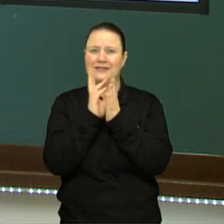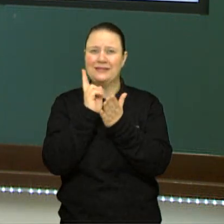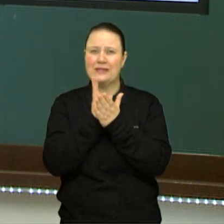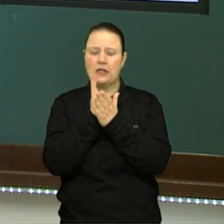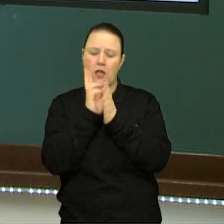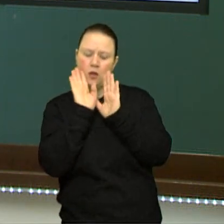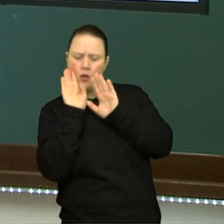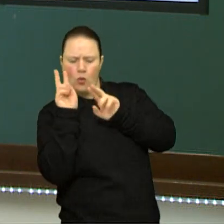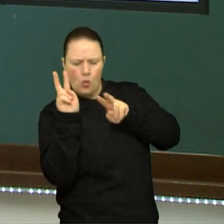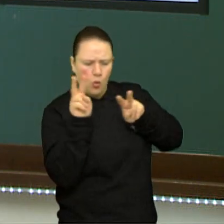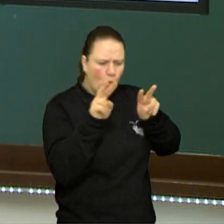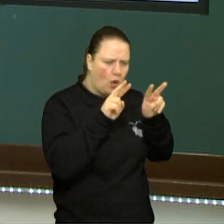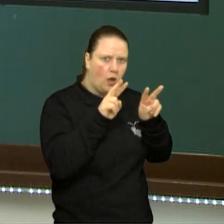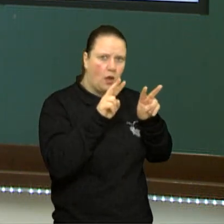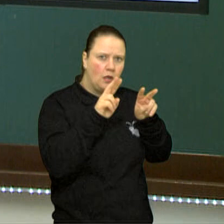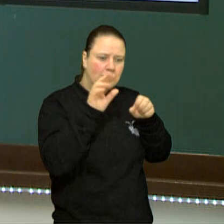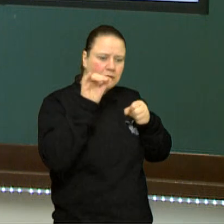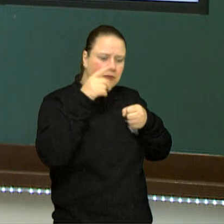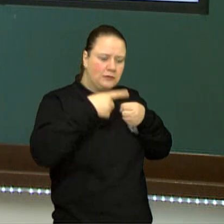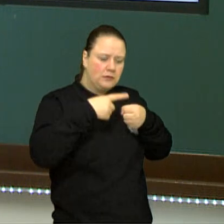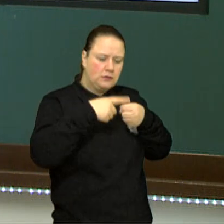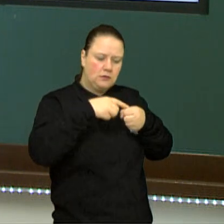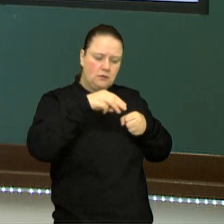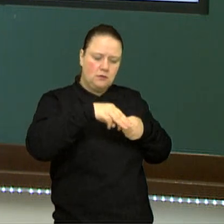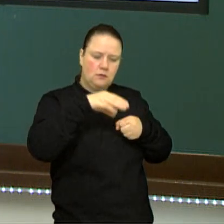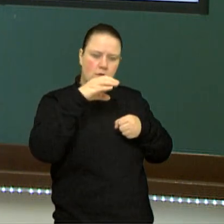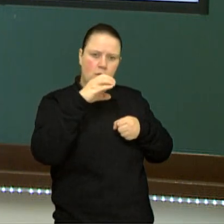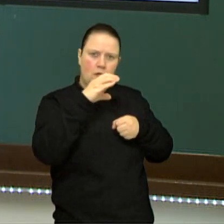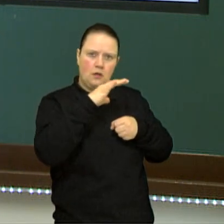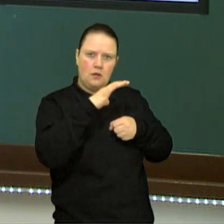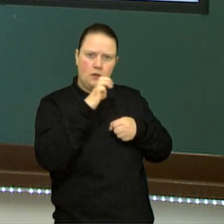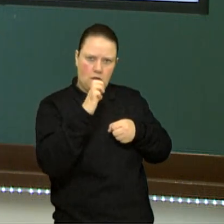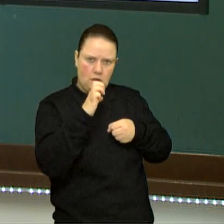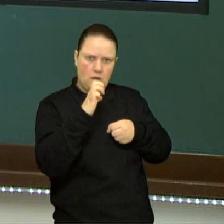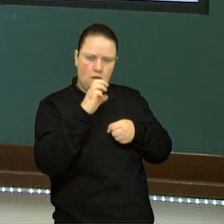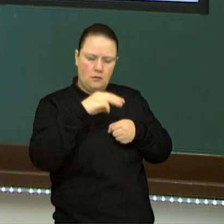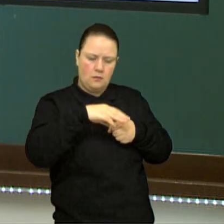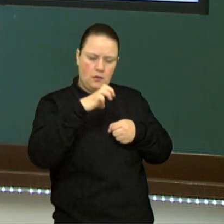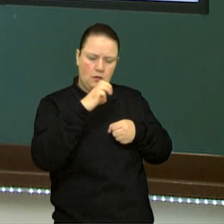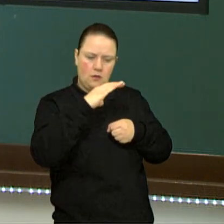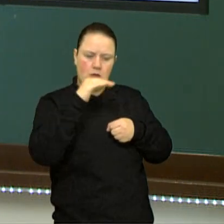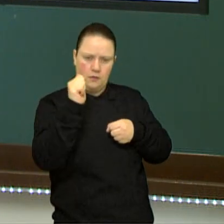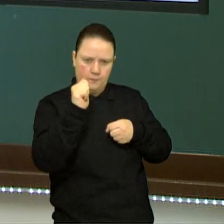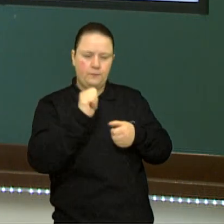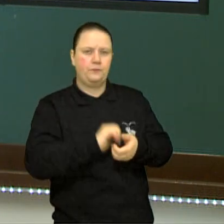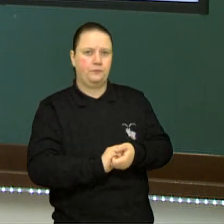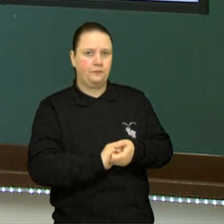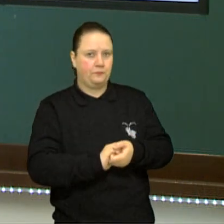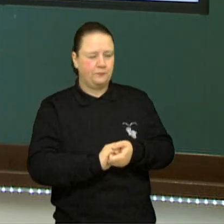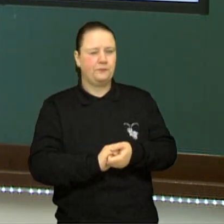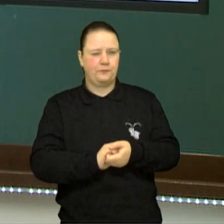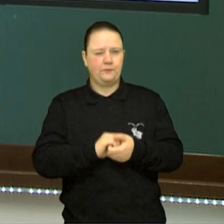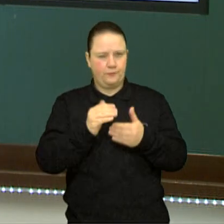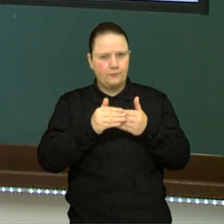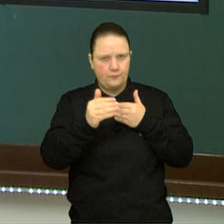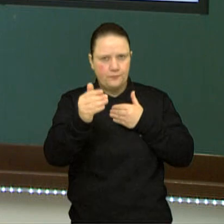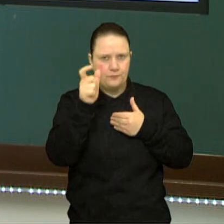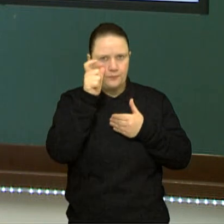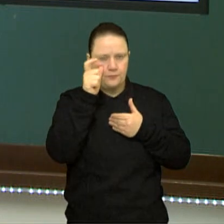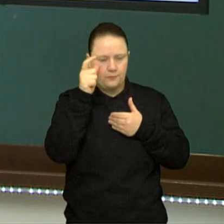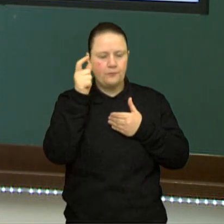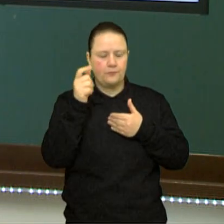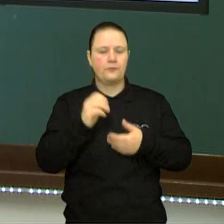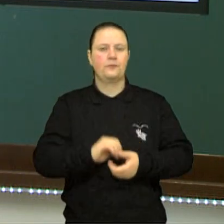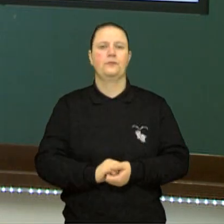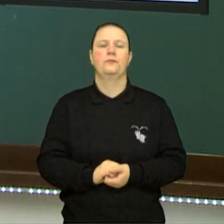Meca. Independente de onde eles estão, eles têm que orar virados para Meca. A gente vai ver melhor isso na nossa aula.